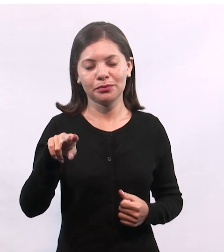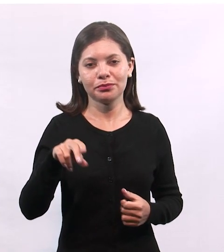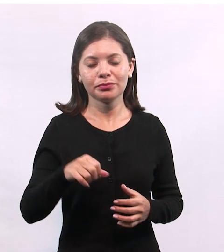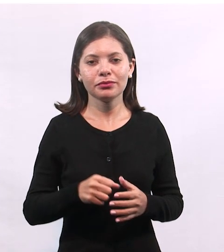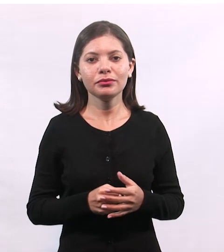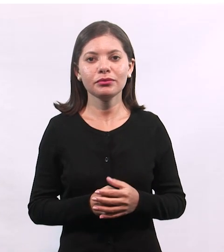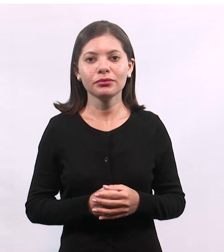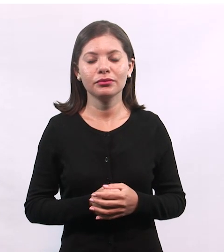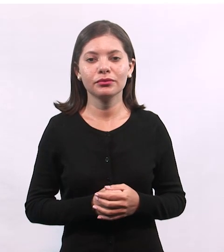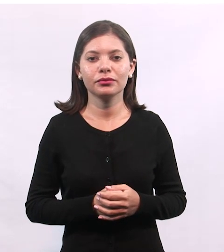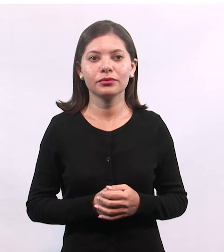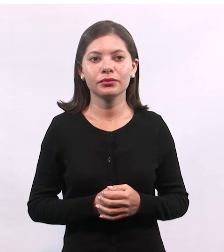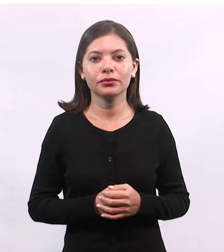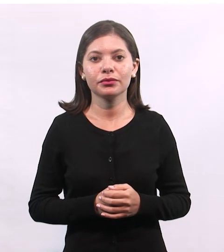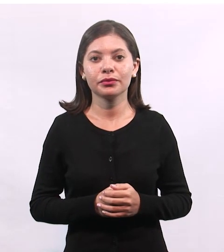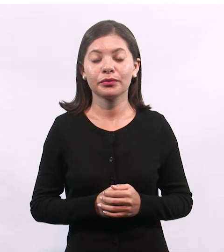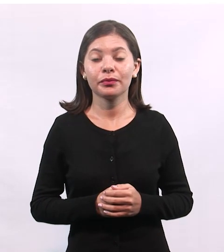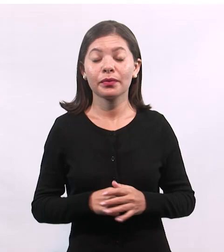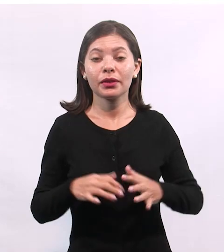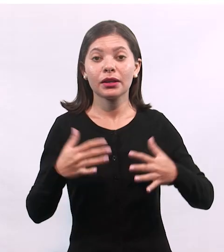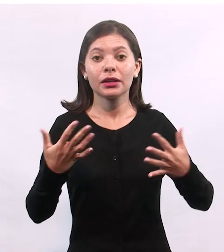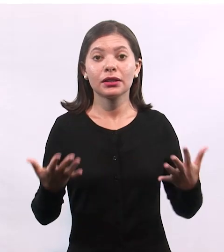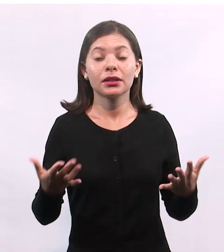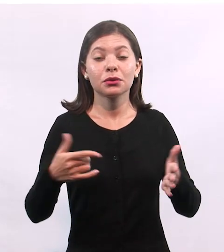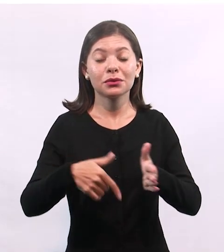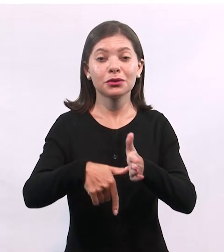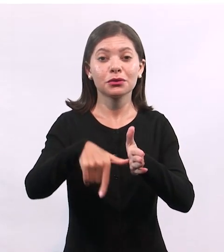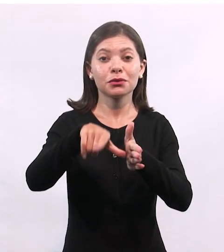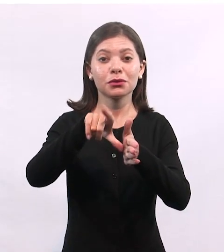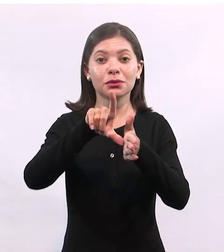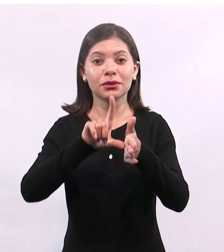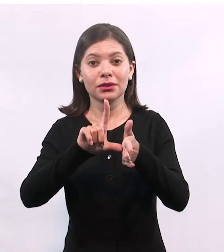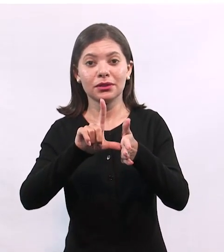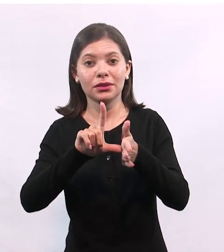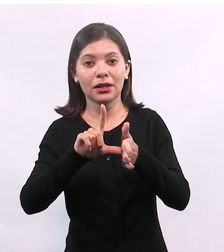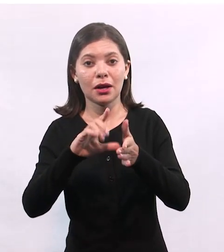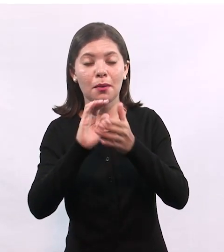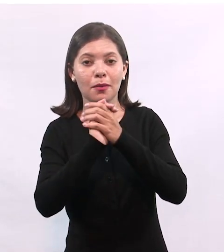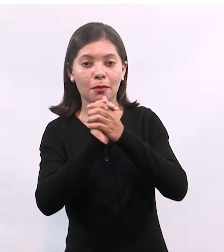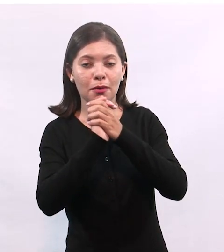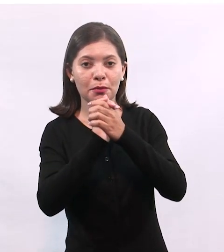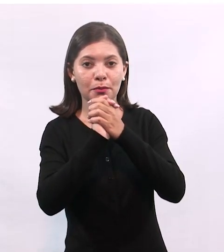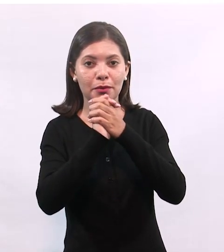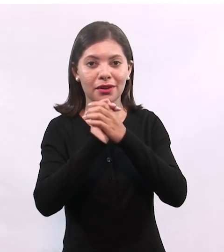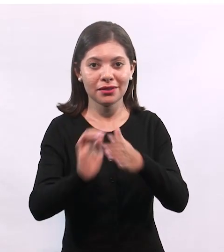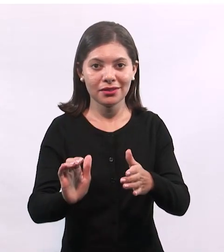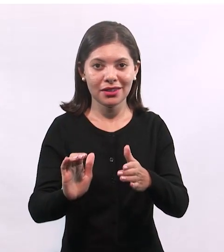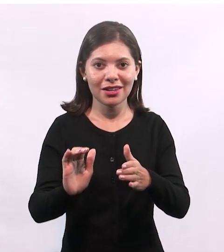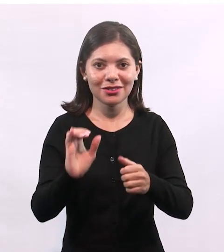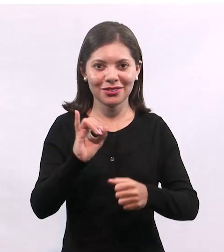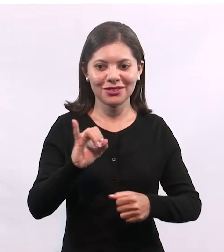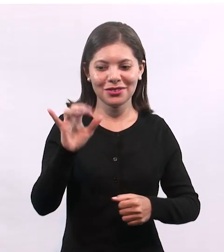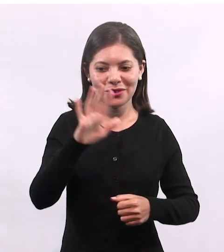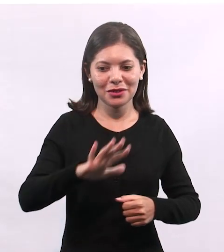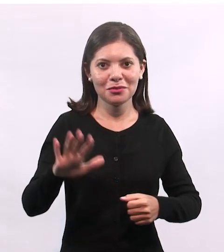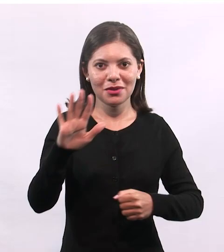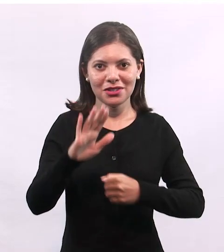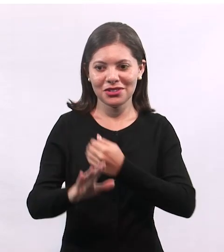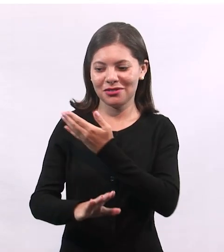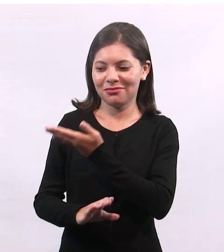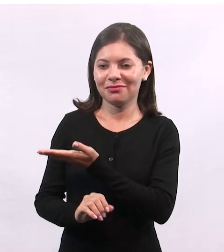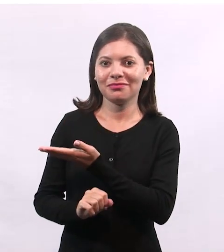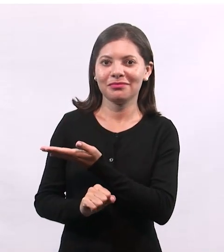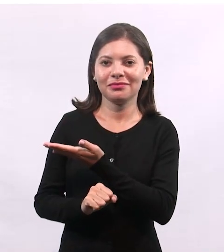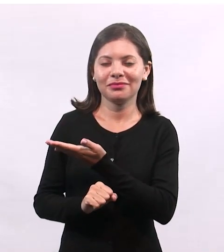diversas vezes Então se a gente voltar lá para o lançamento de um dado para a questão